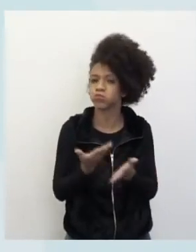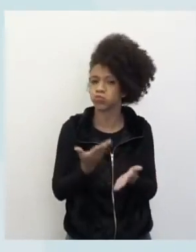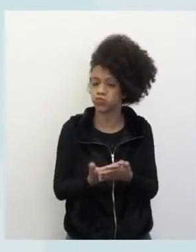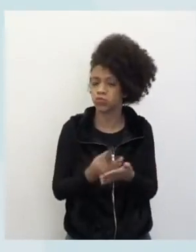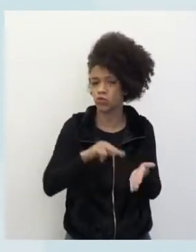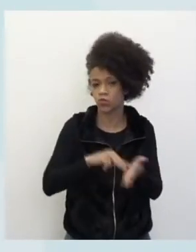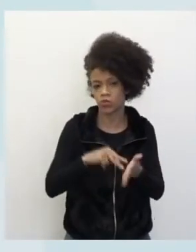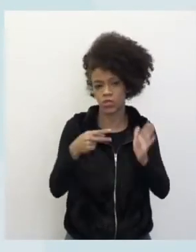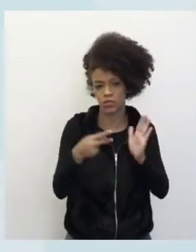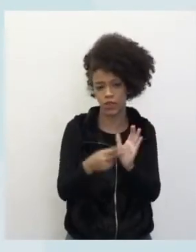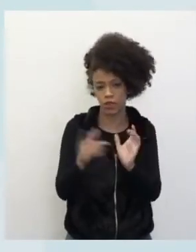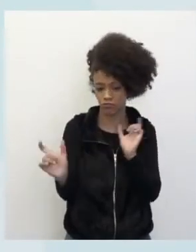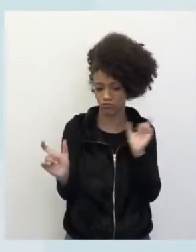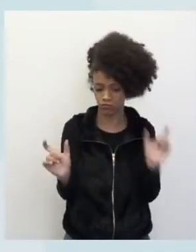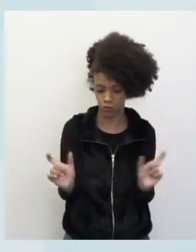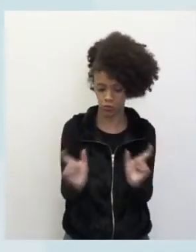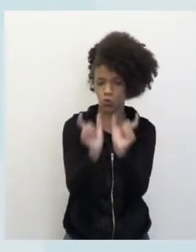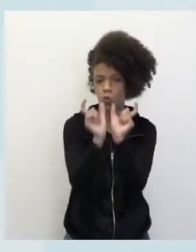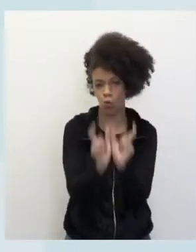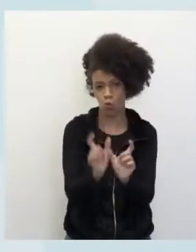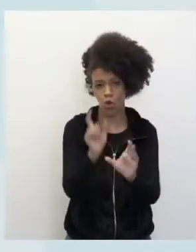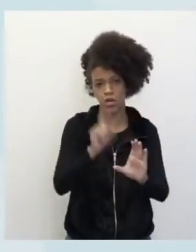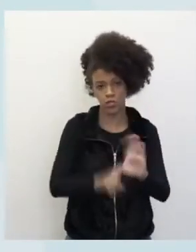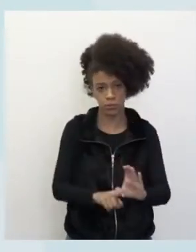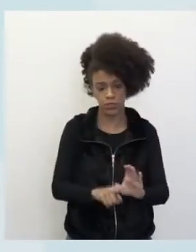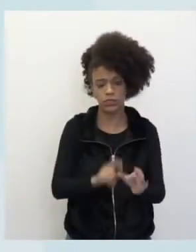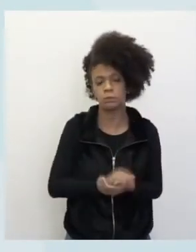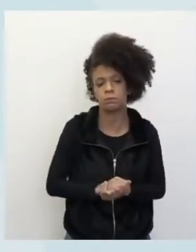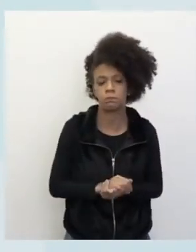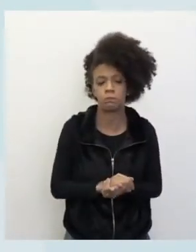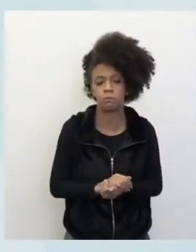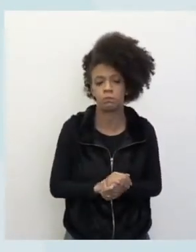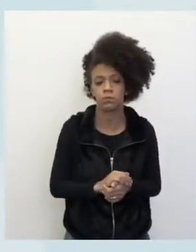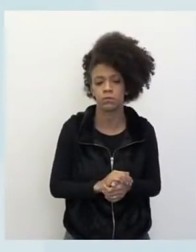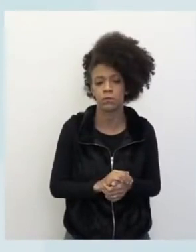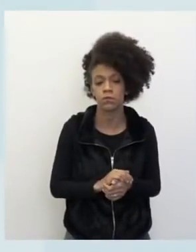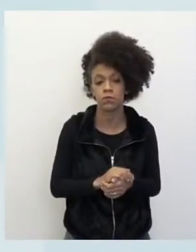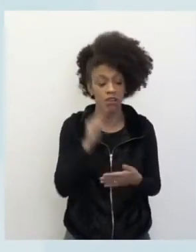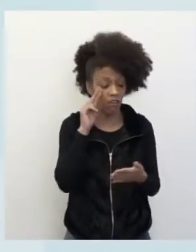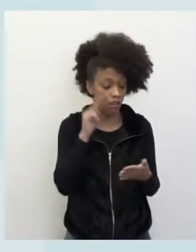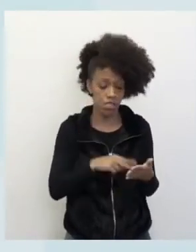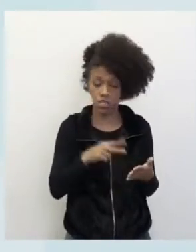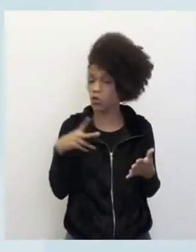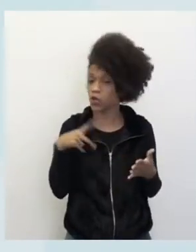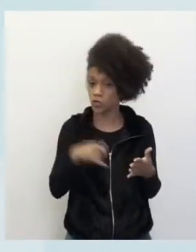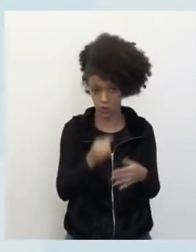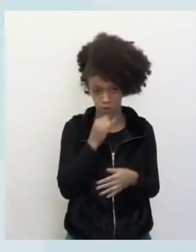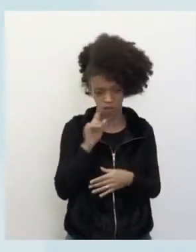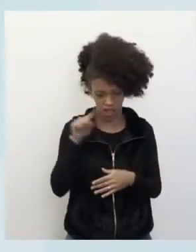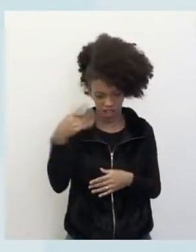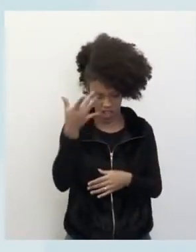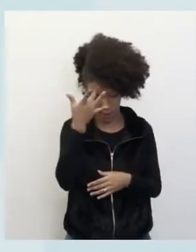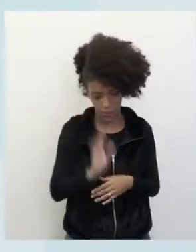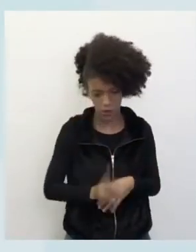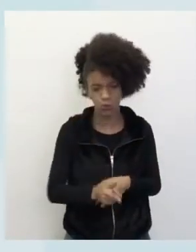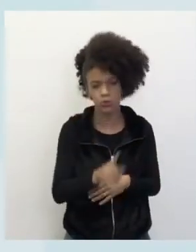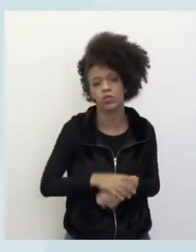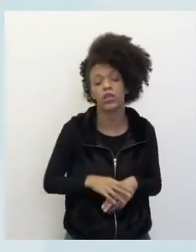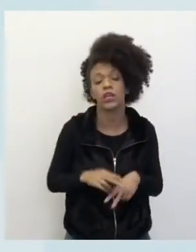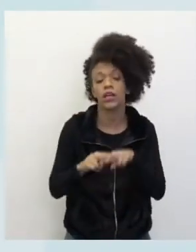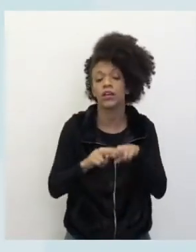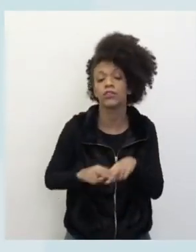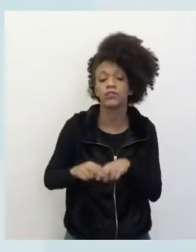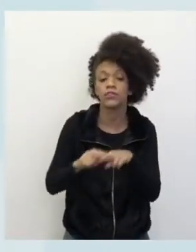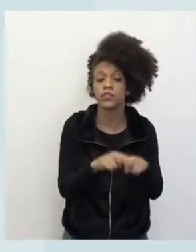conjunções subordinativas adverbiais. Não li todos os exemplos, amanhã eu continuo isso. Revisamos também as